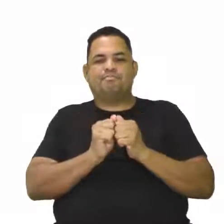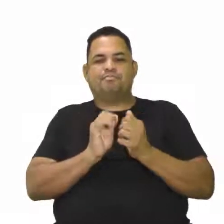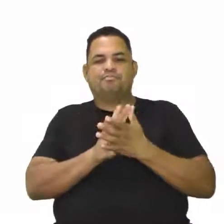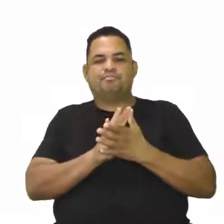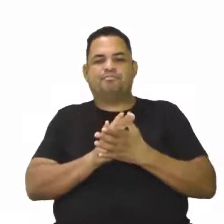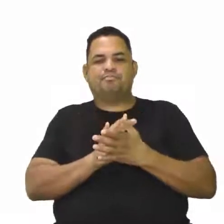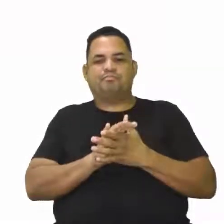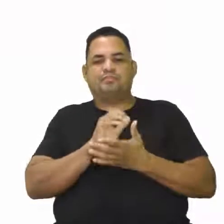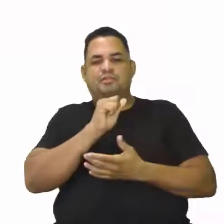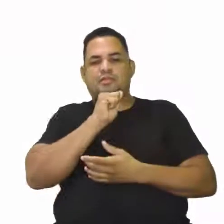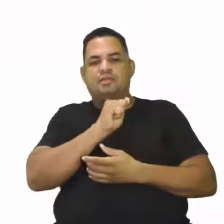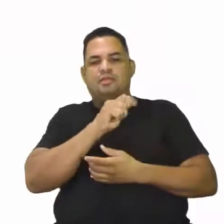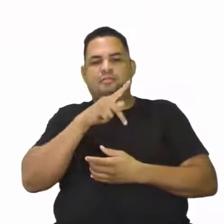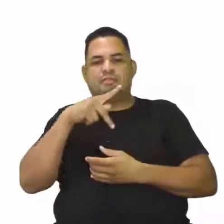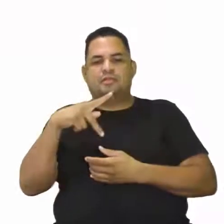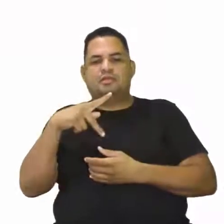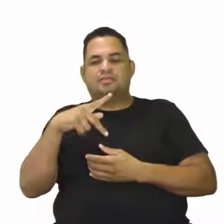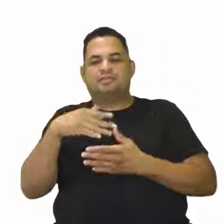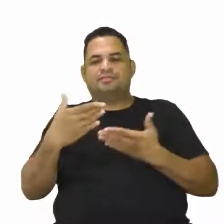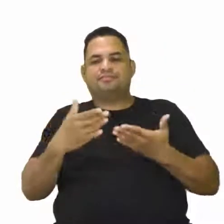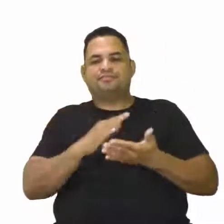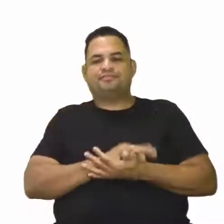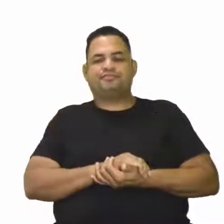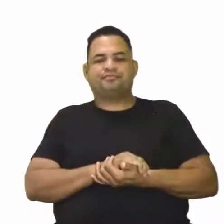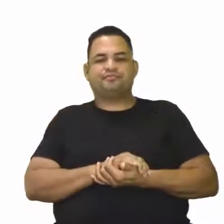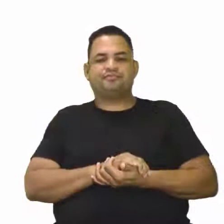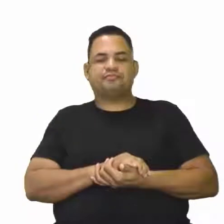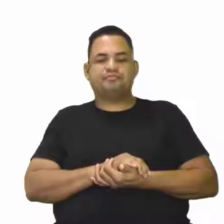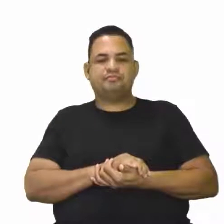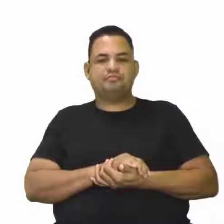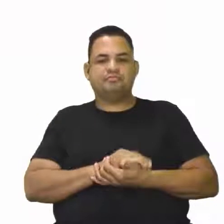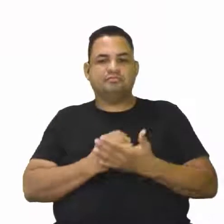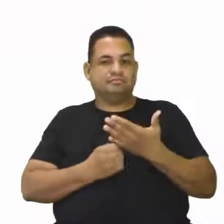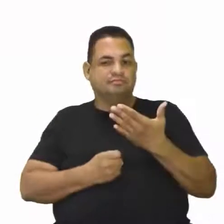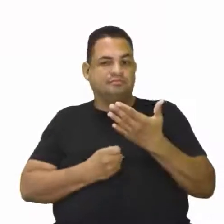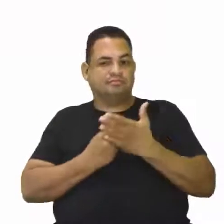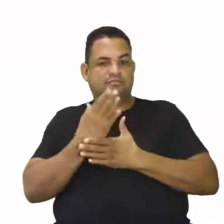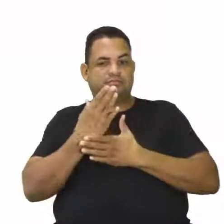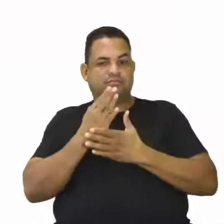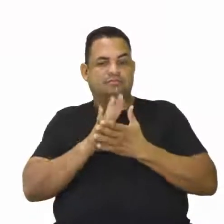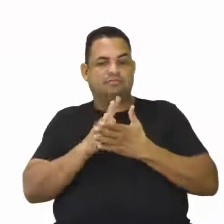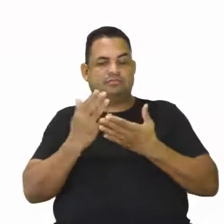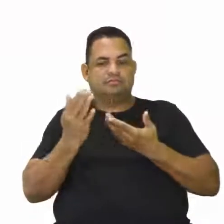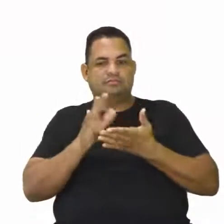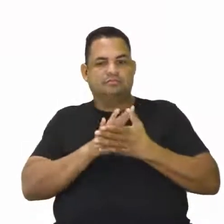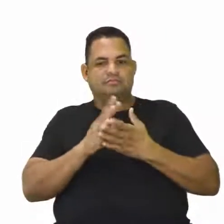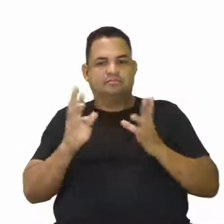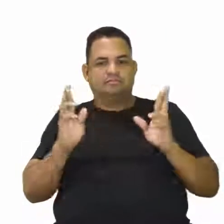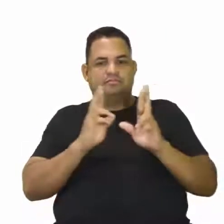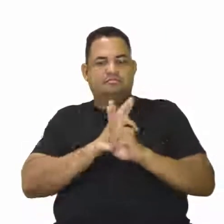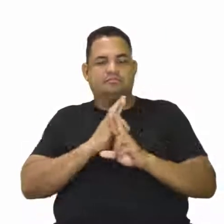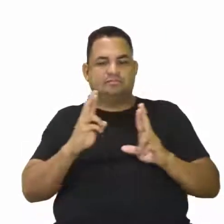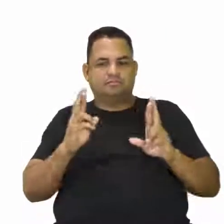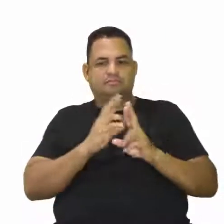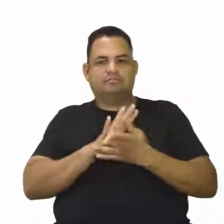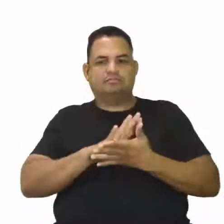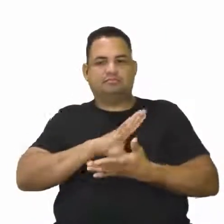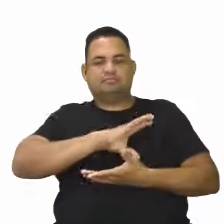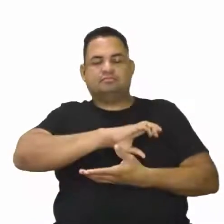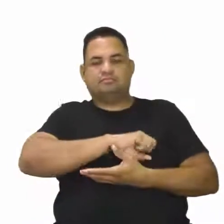é? Próximo. E aí ele tem o aparecimento e o desenvolvimento dessa relação amorosa com